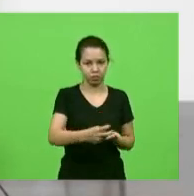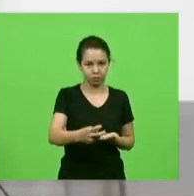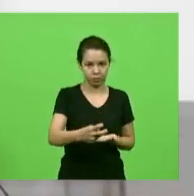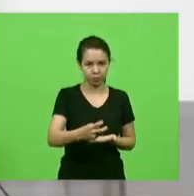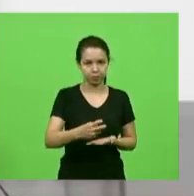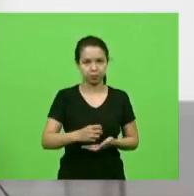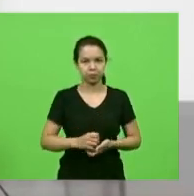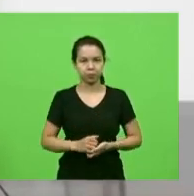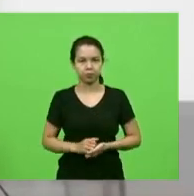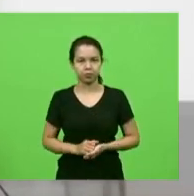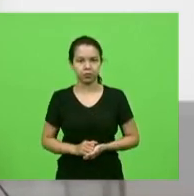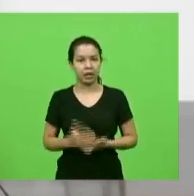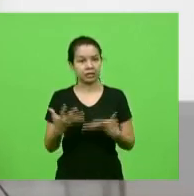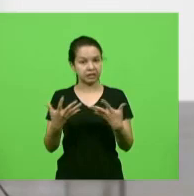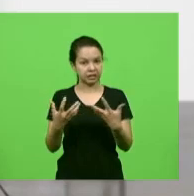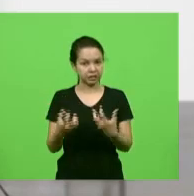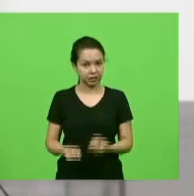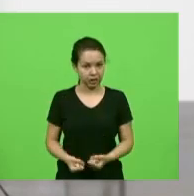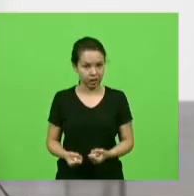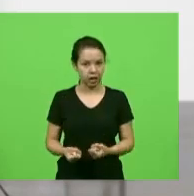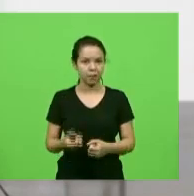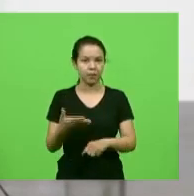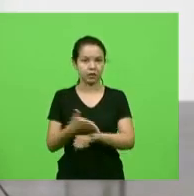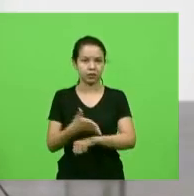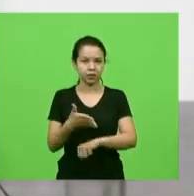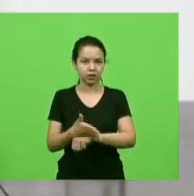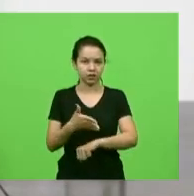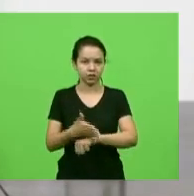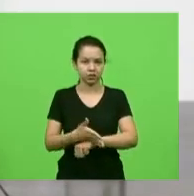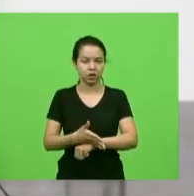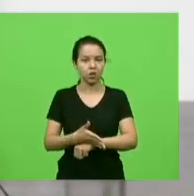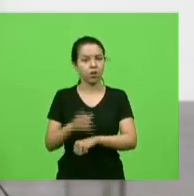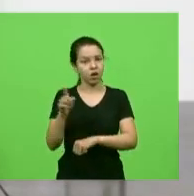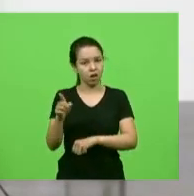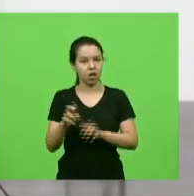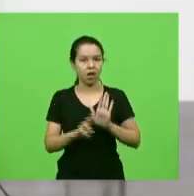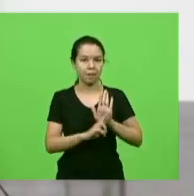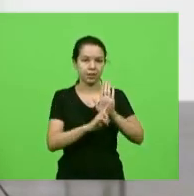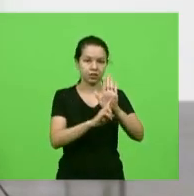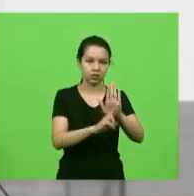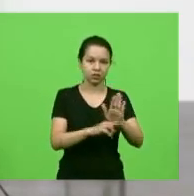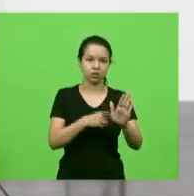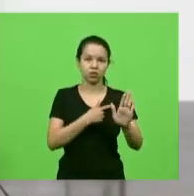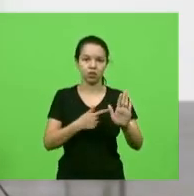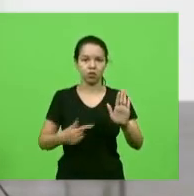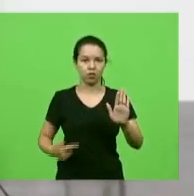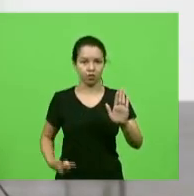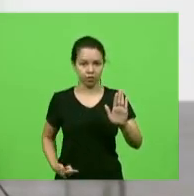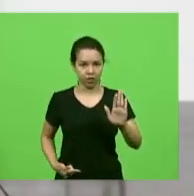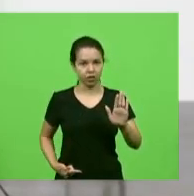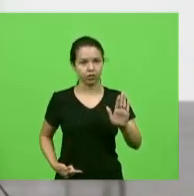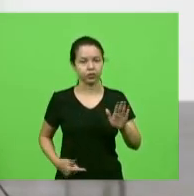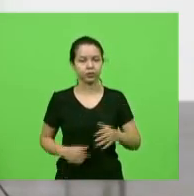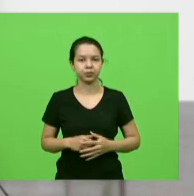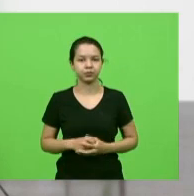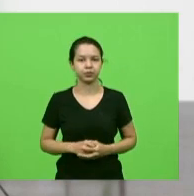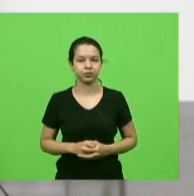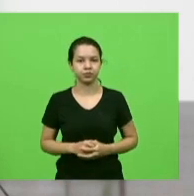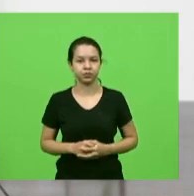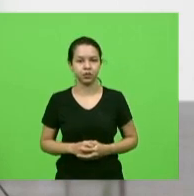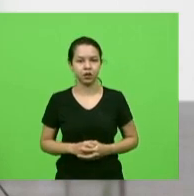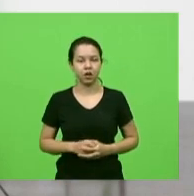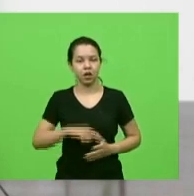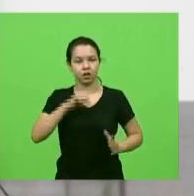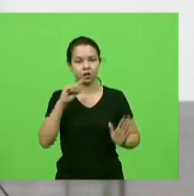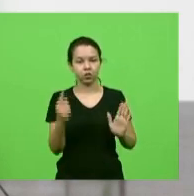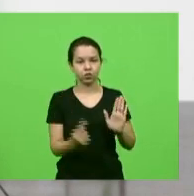a participação do porta-voz do governo, entre aspas, na decisão, denunciaria uma,